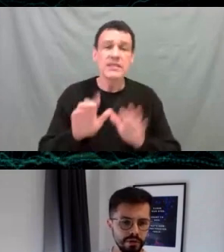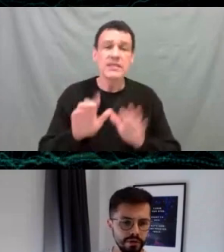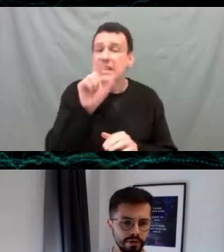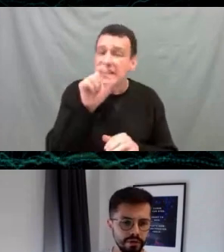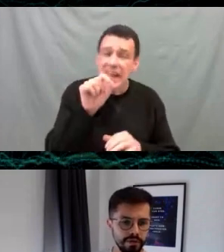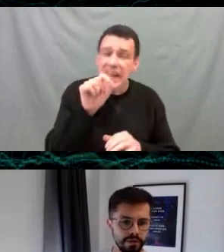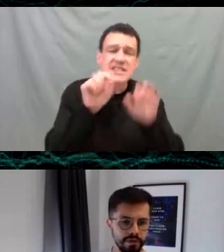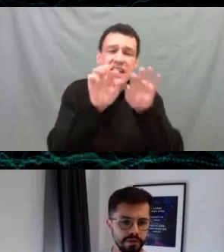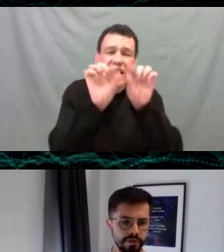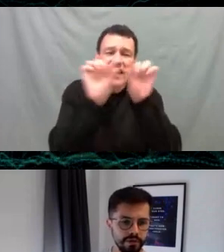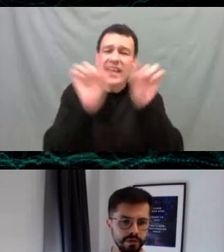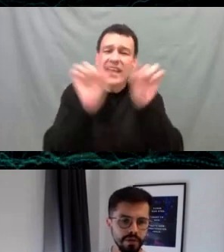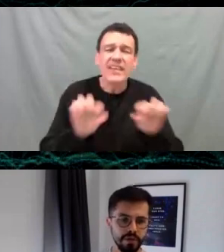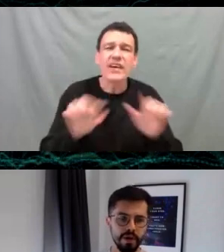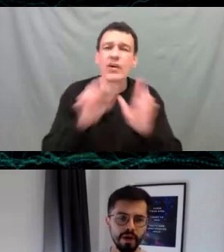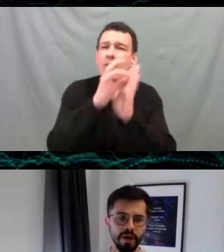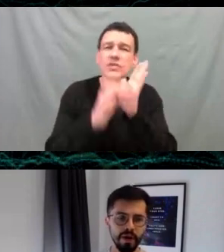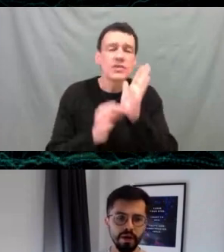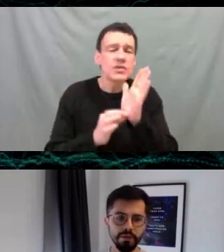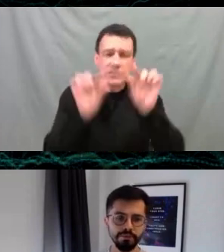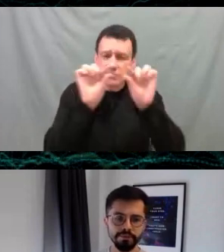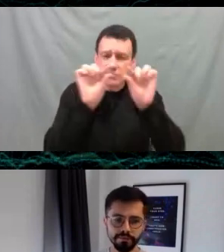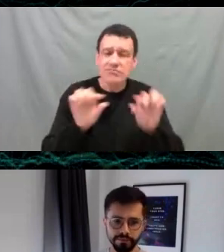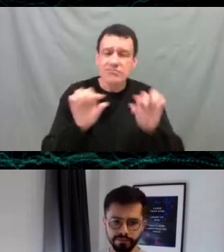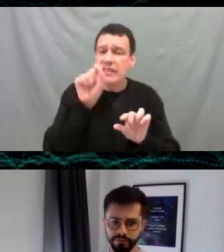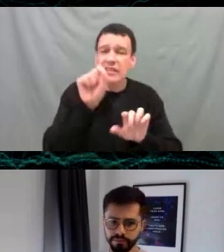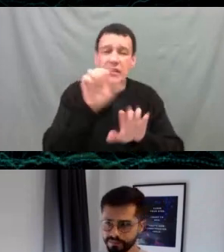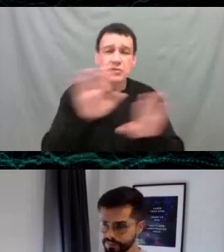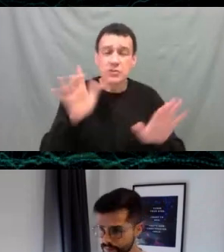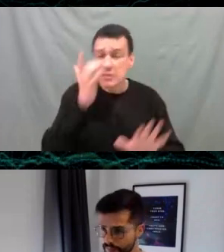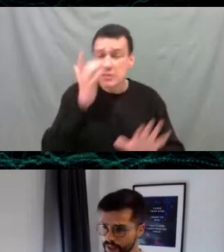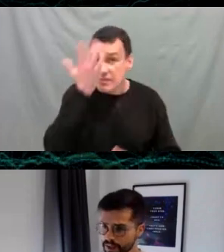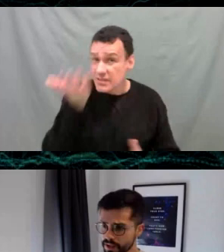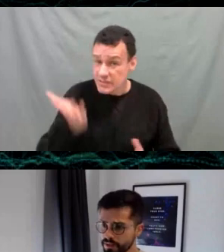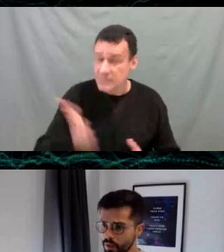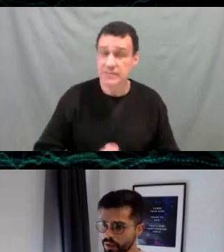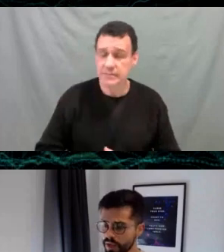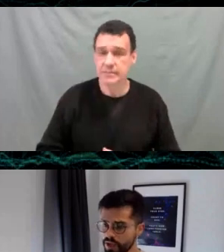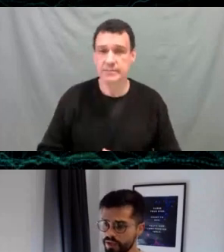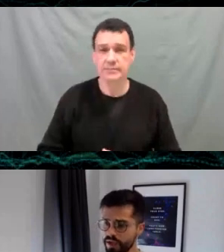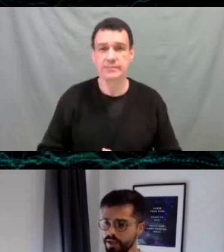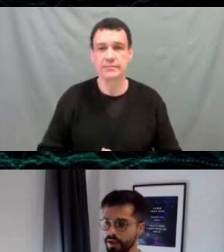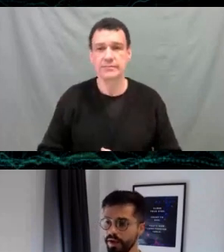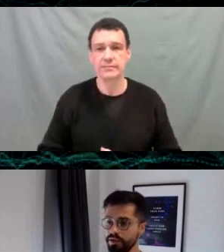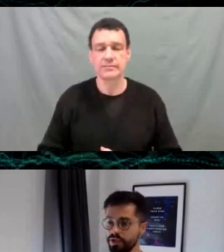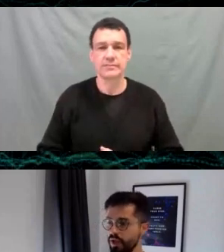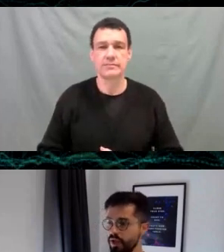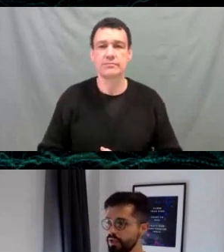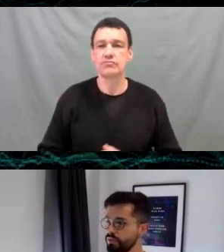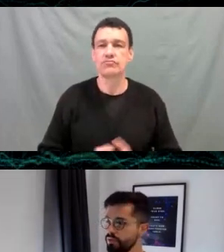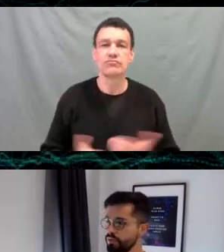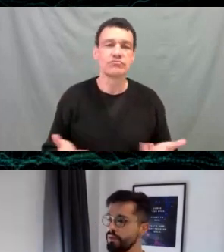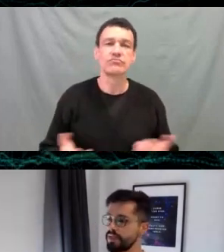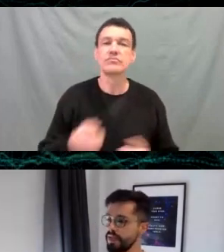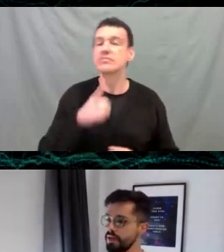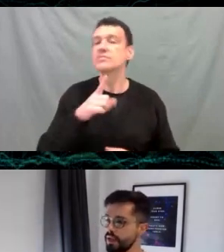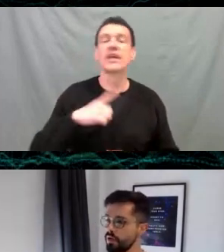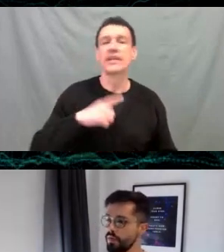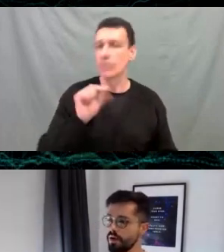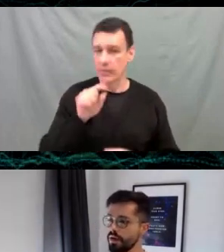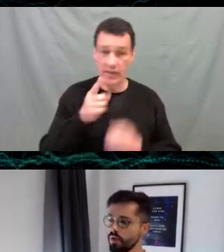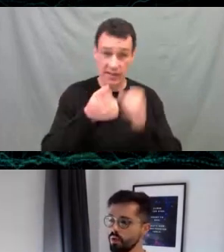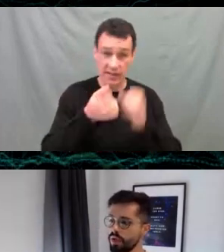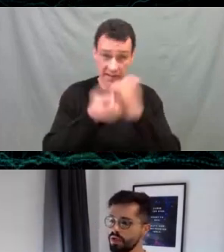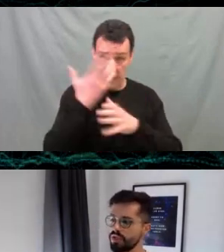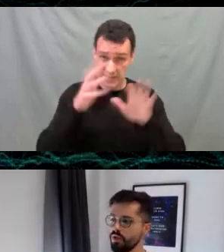código e a bom então o que tens tem aqui a gente tem a criação dela